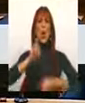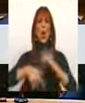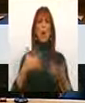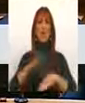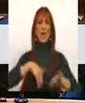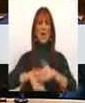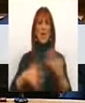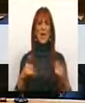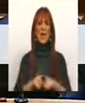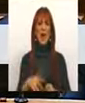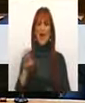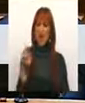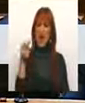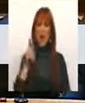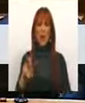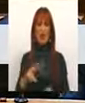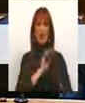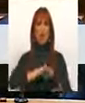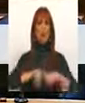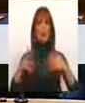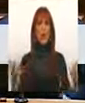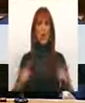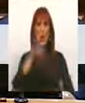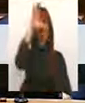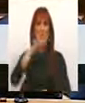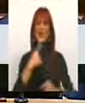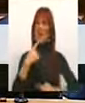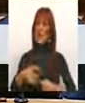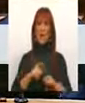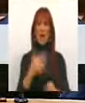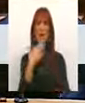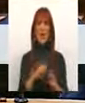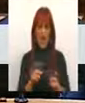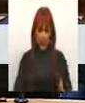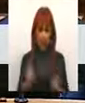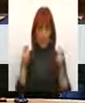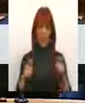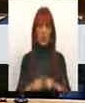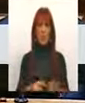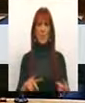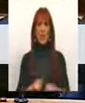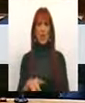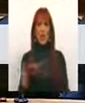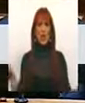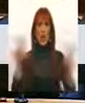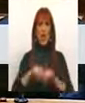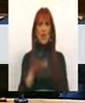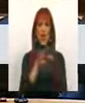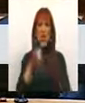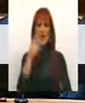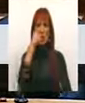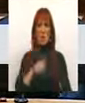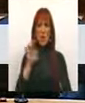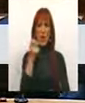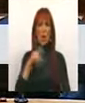a ser feito com a GNR, senhores deputados. O Governo anunciou que ia fazer uma aposta em novos 400 elementos da GNR